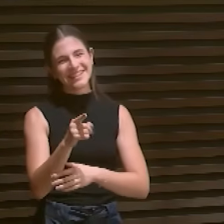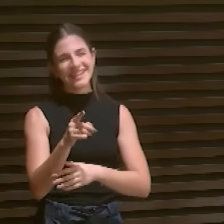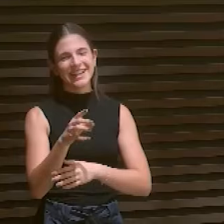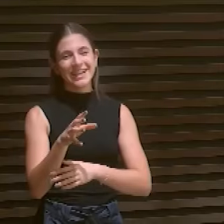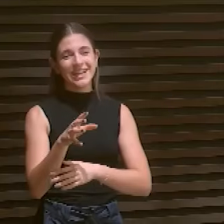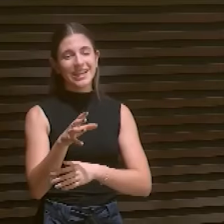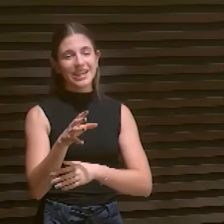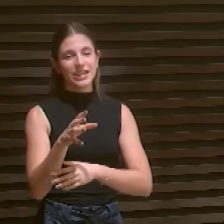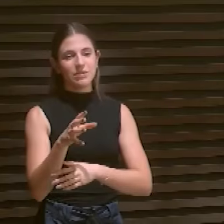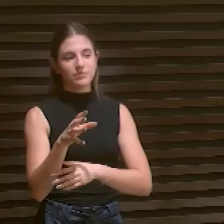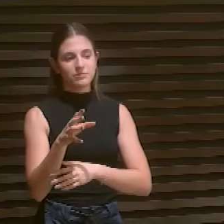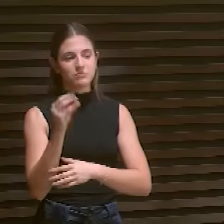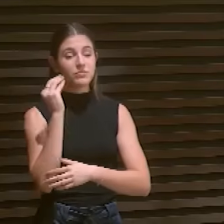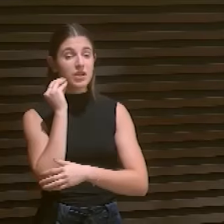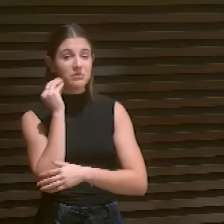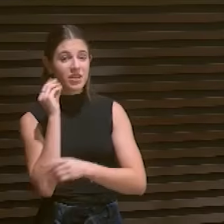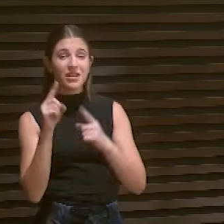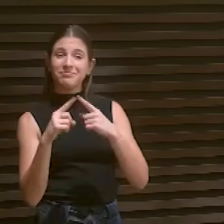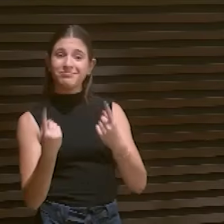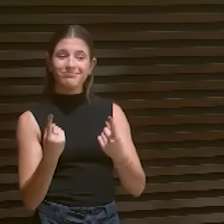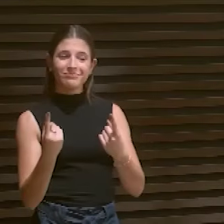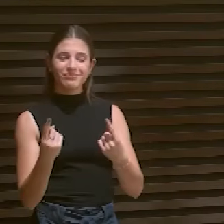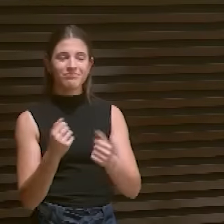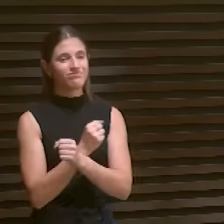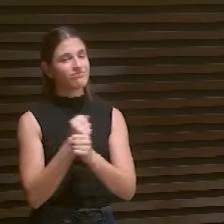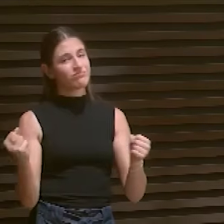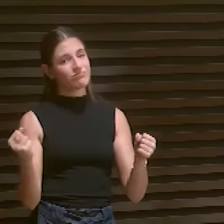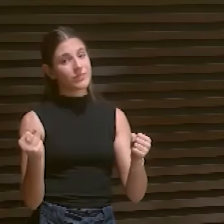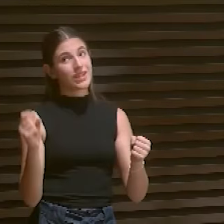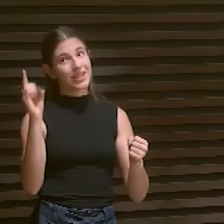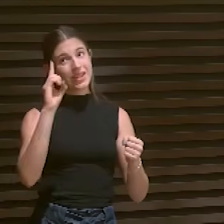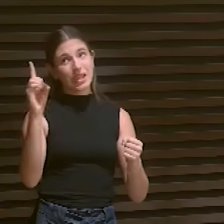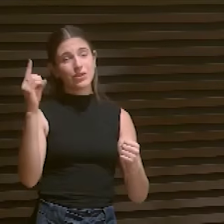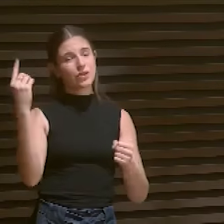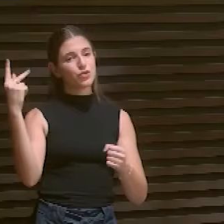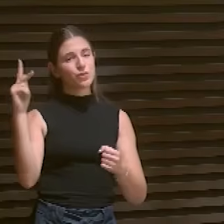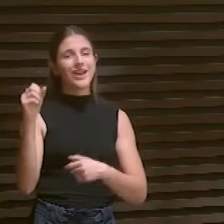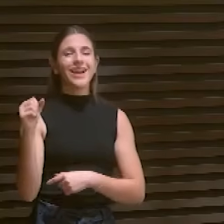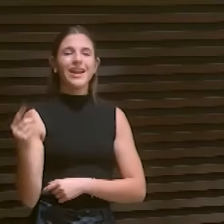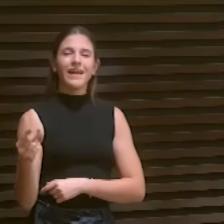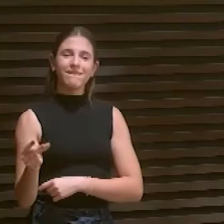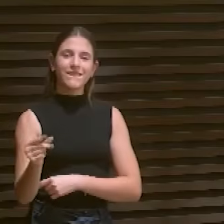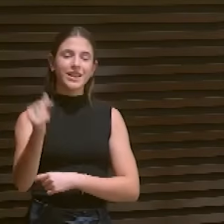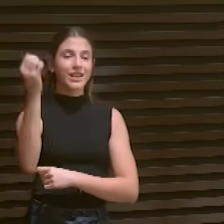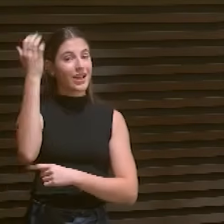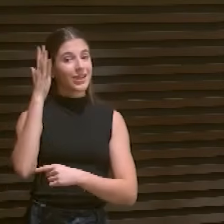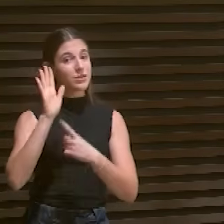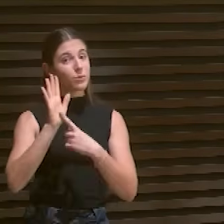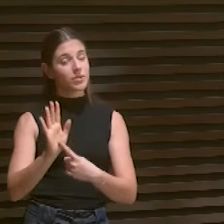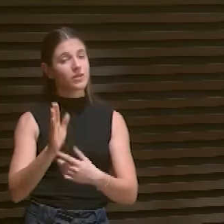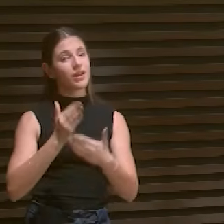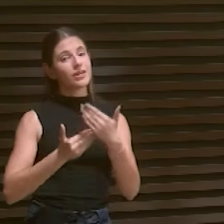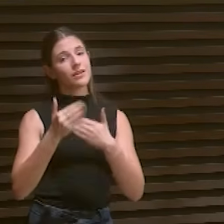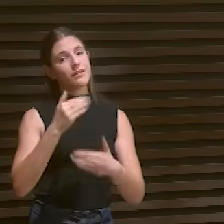mas não consegue. Porque é Deus, na sua infinita graça, te mostrando. E vai mostrar por meio das